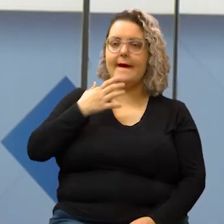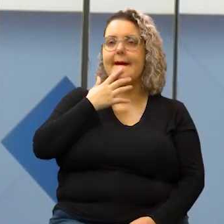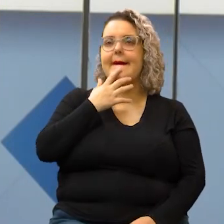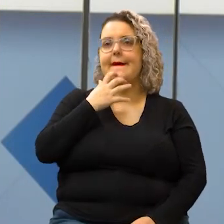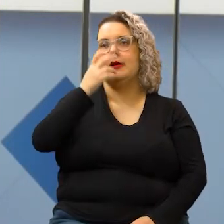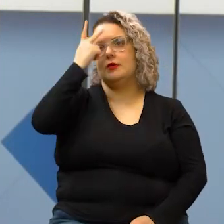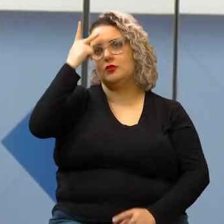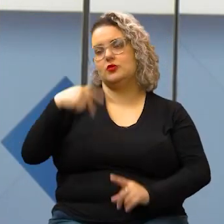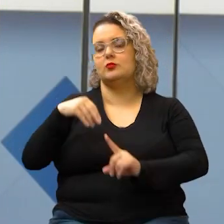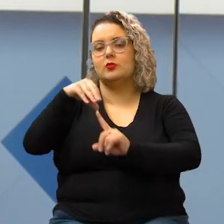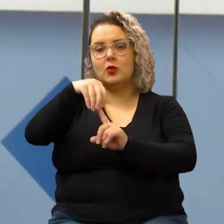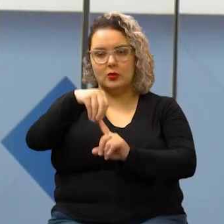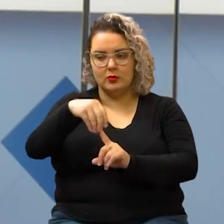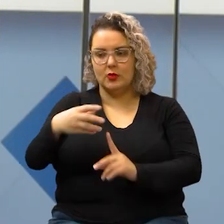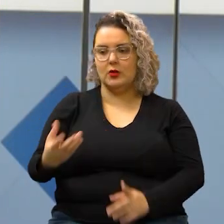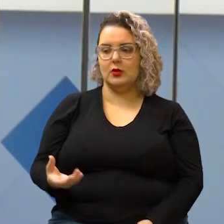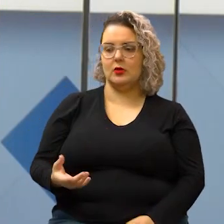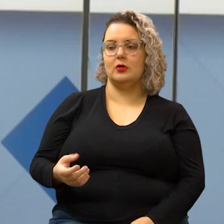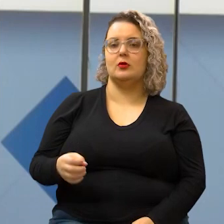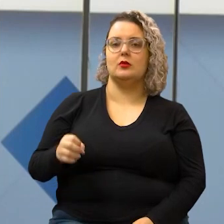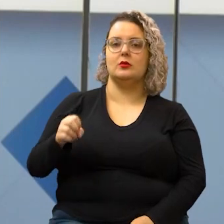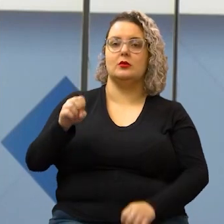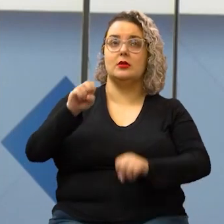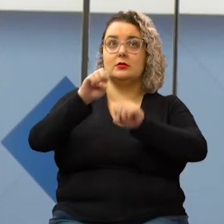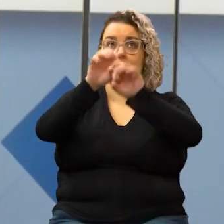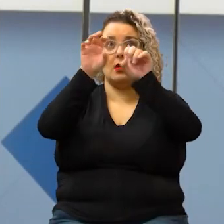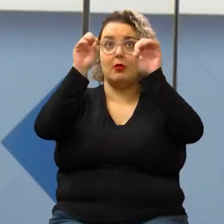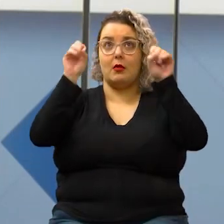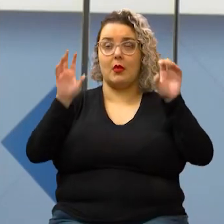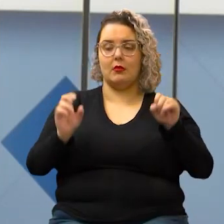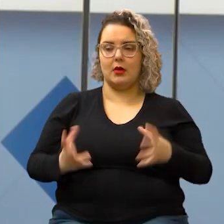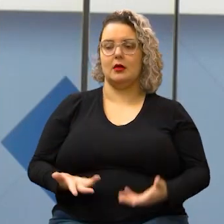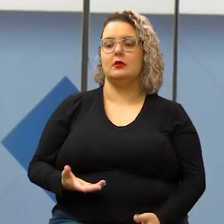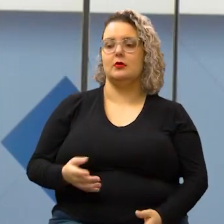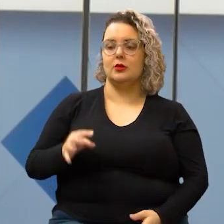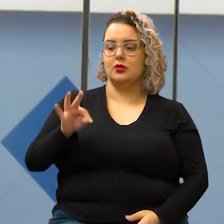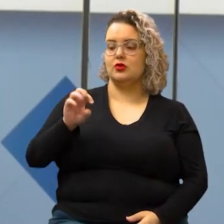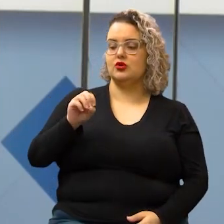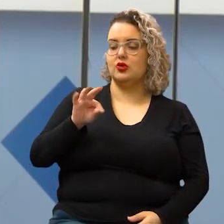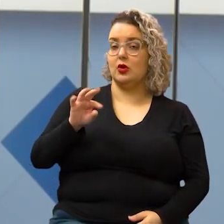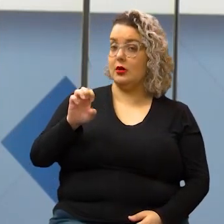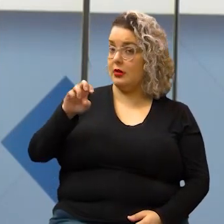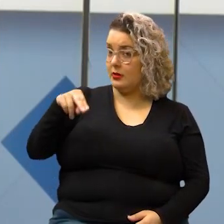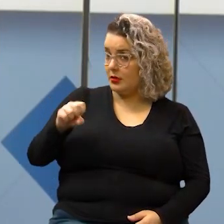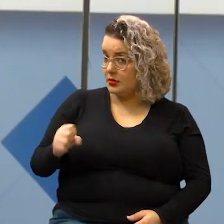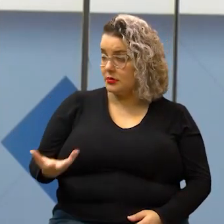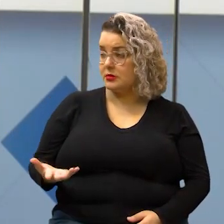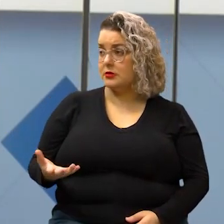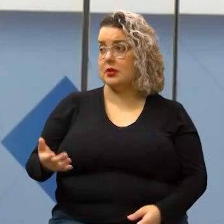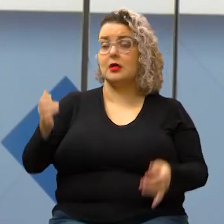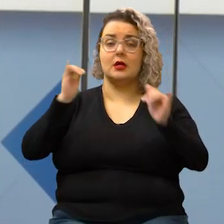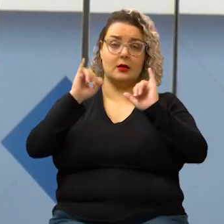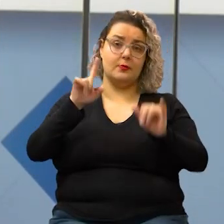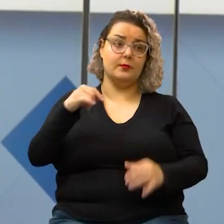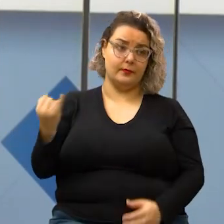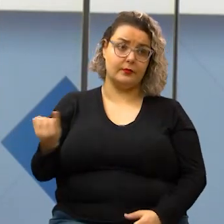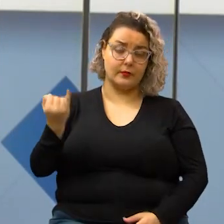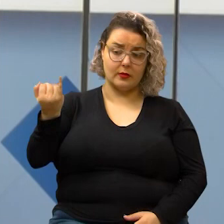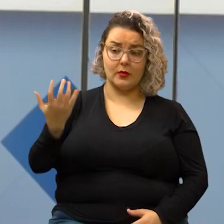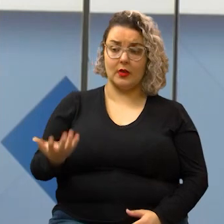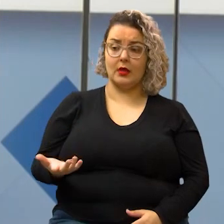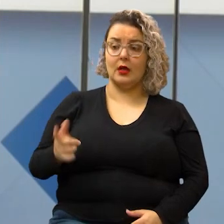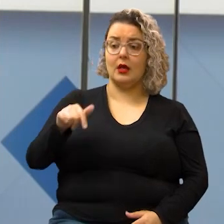pontos de ônibus, né? Até nesses luminosos, nesses totens. Essas campanhas são interessantes, são